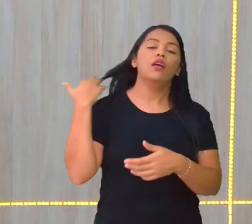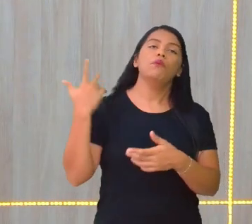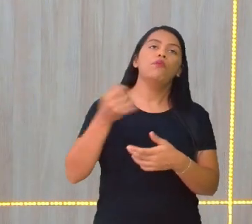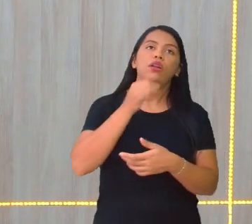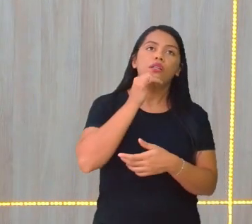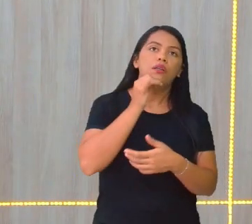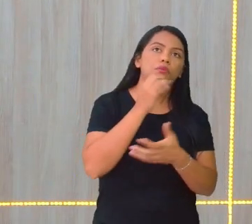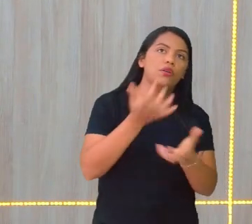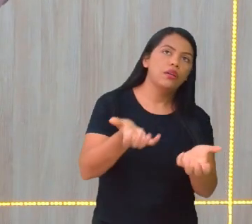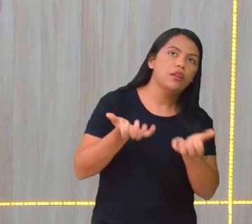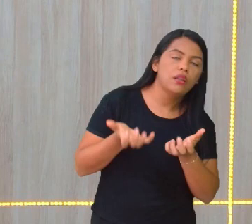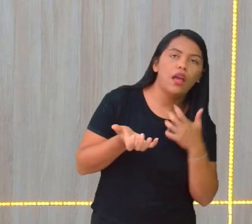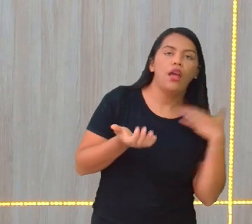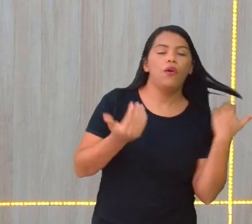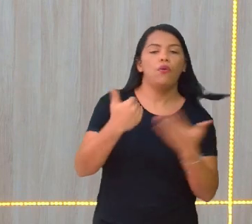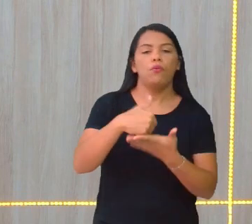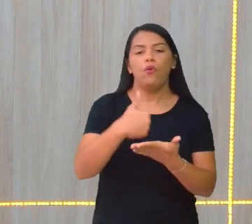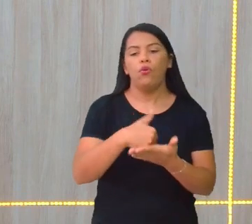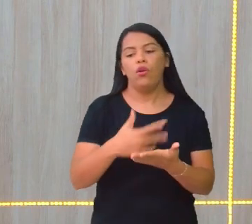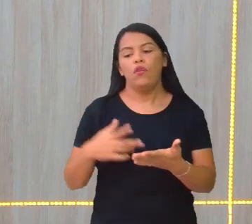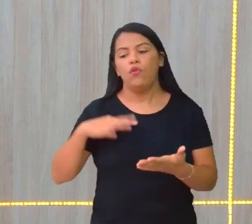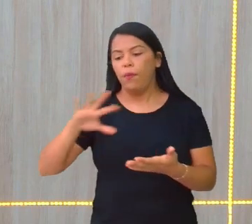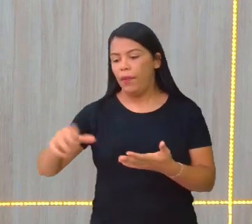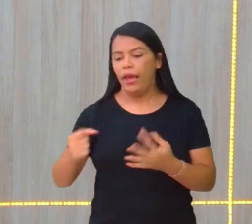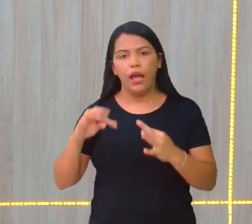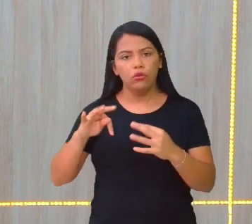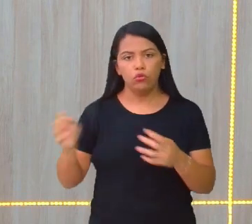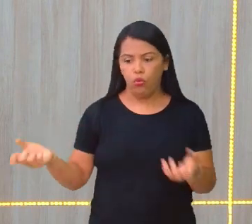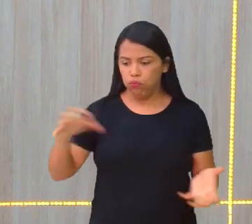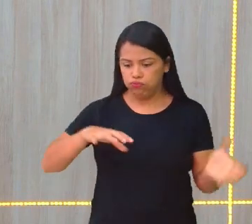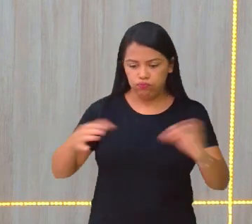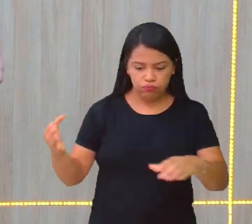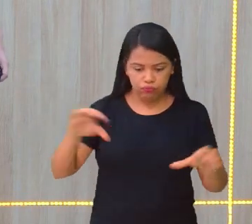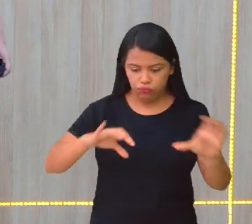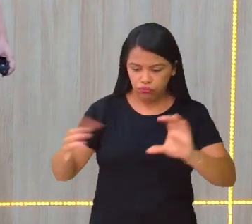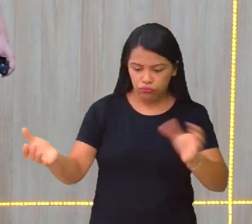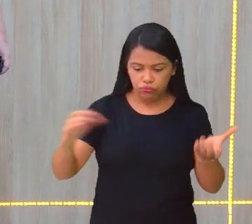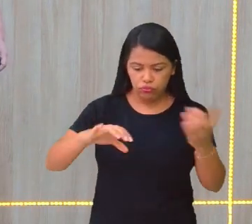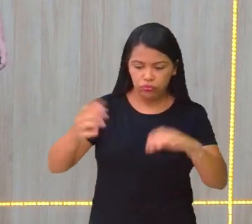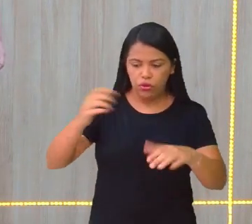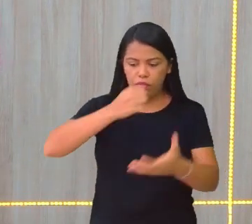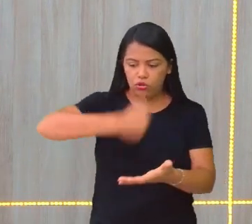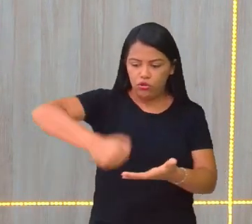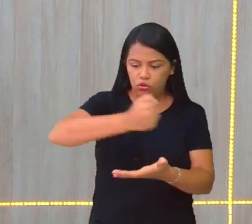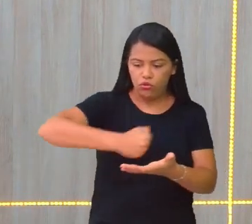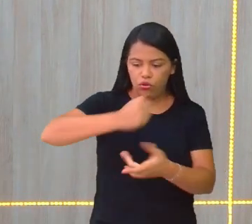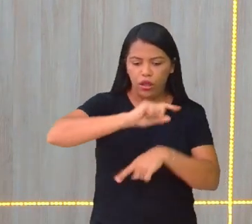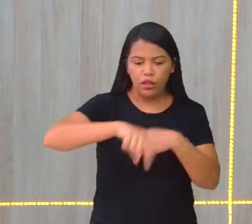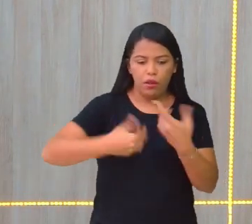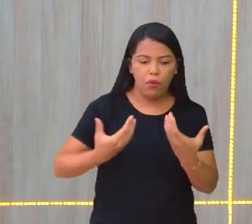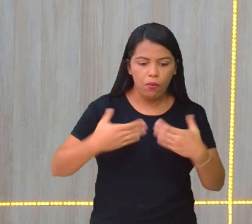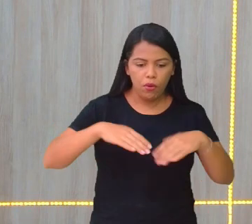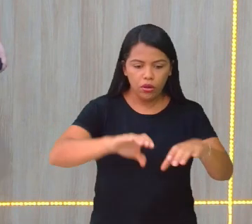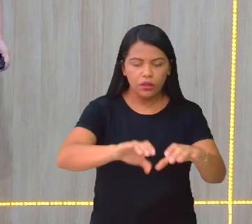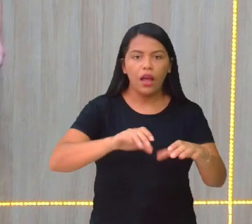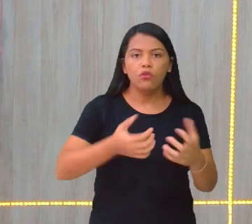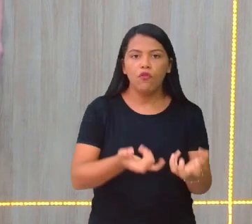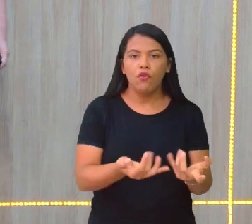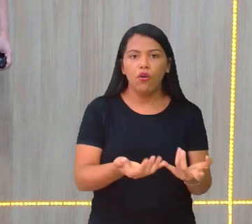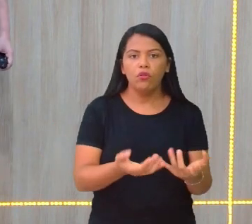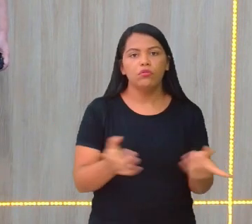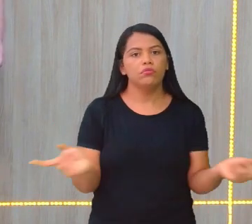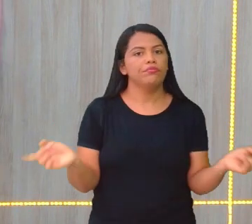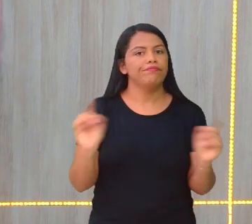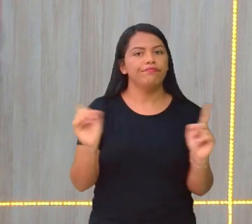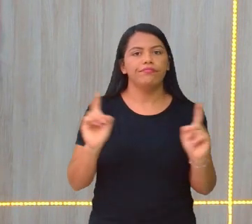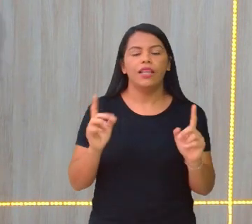Eu vou pegar todos os ingredientes, misturar e botar no forno. Será que funciona, professora Marta? Olha, tem outras etapas